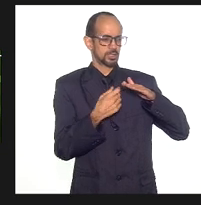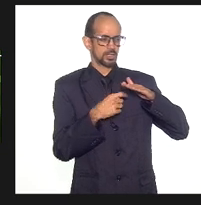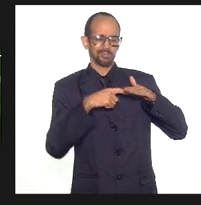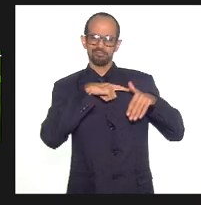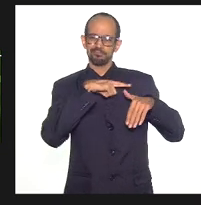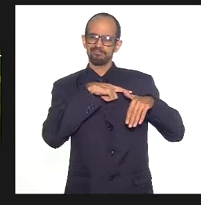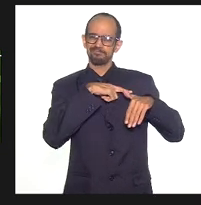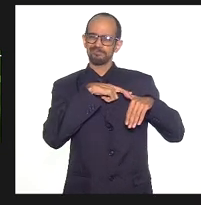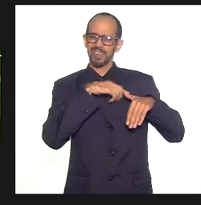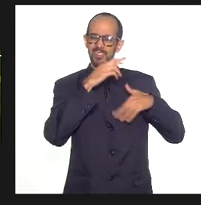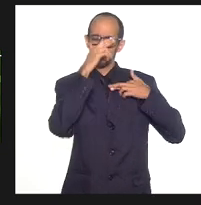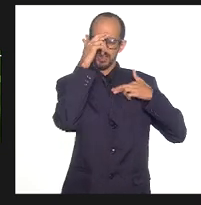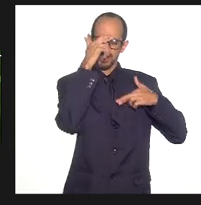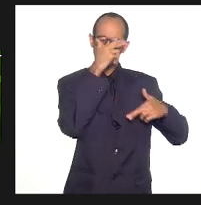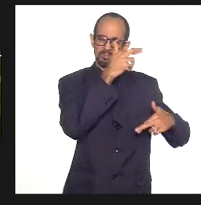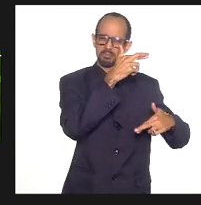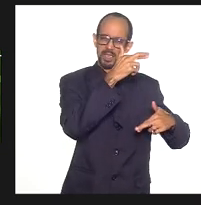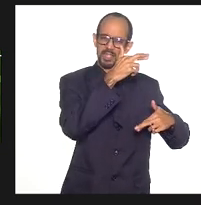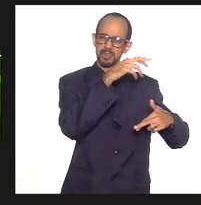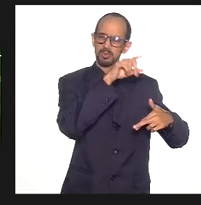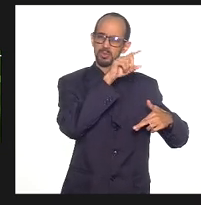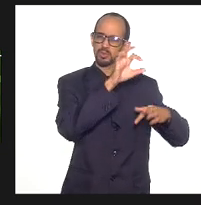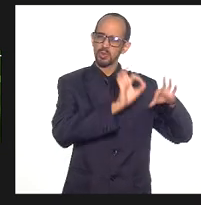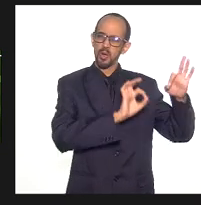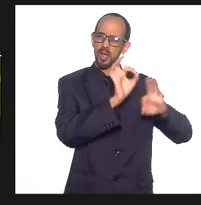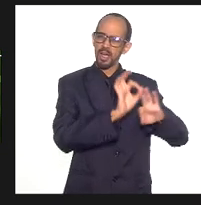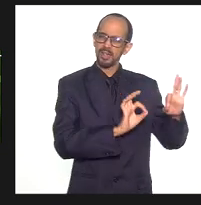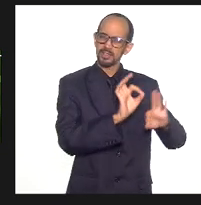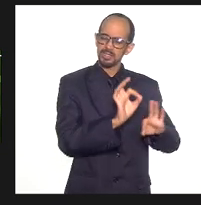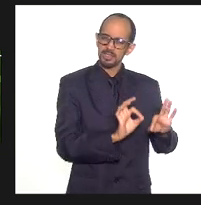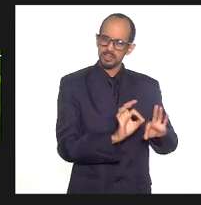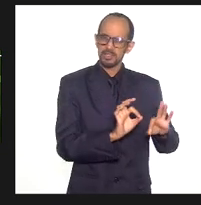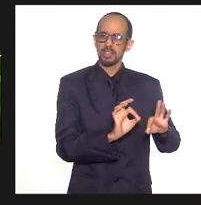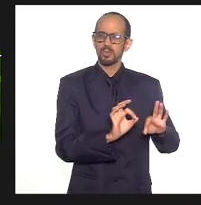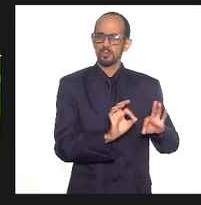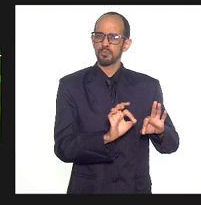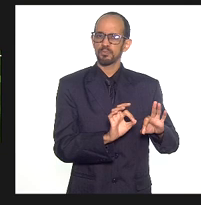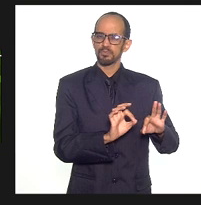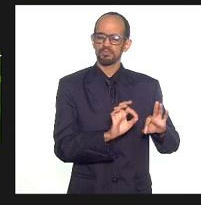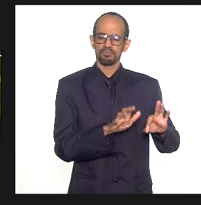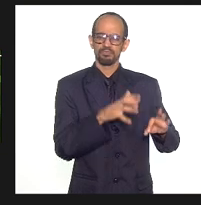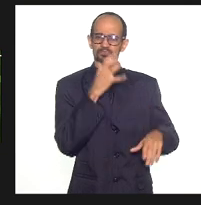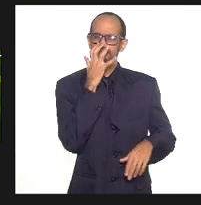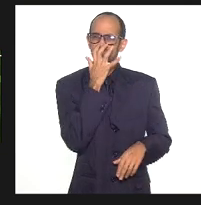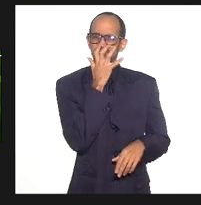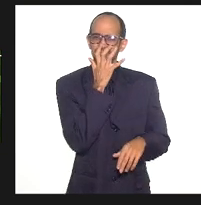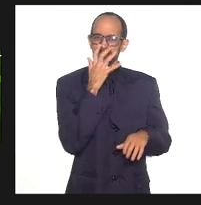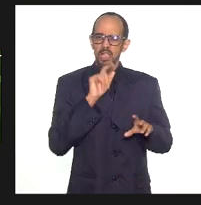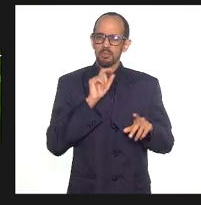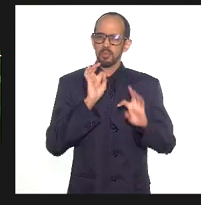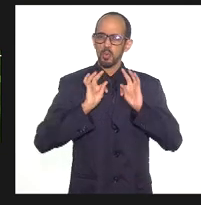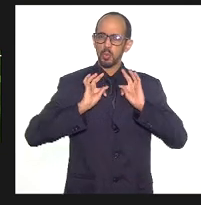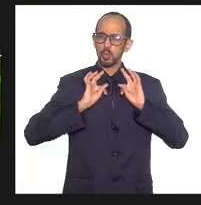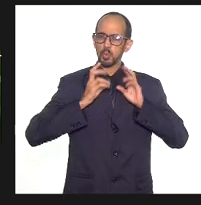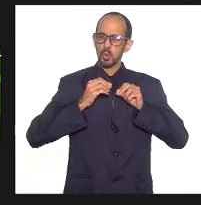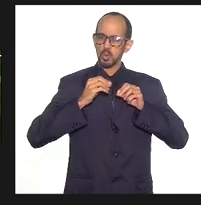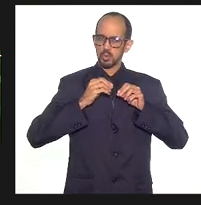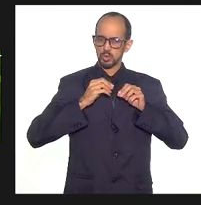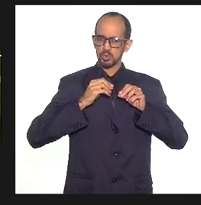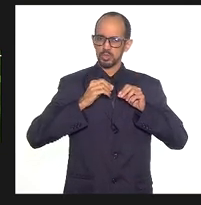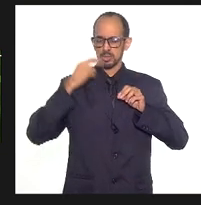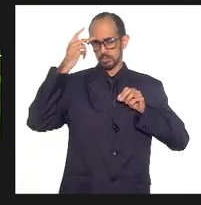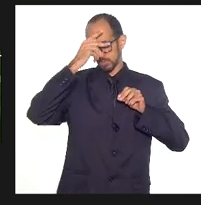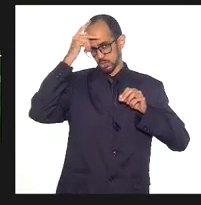credibilidade, de tão boa organização, admirada por todos os